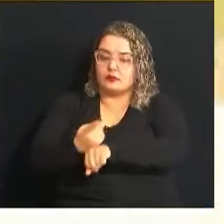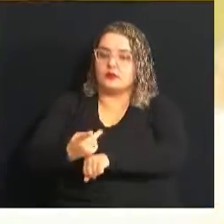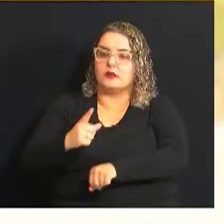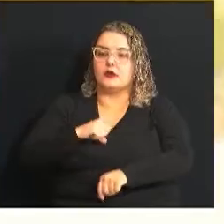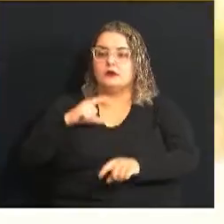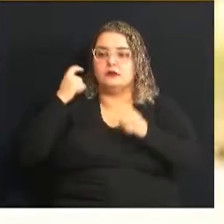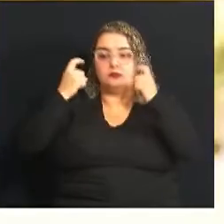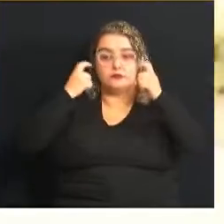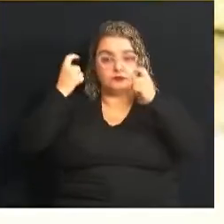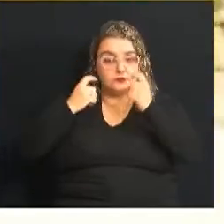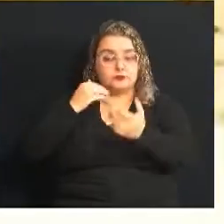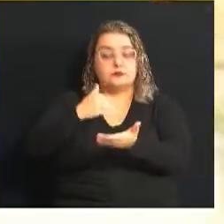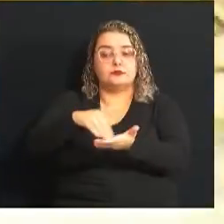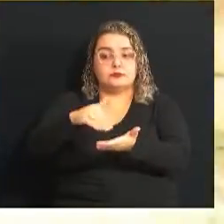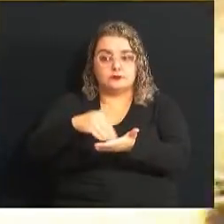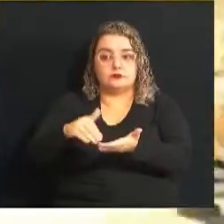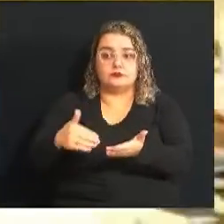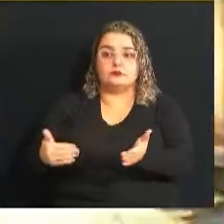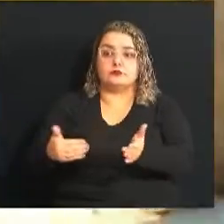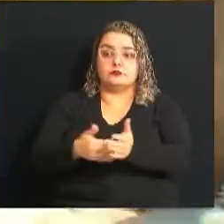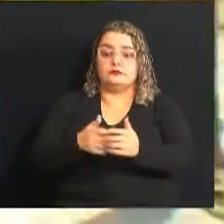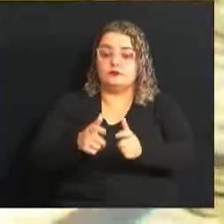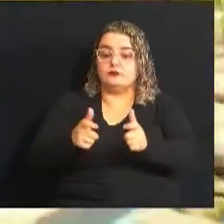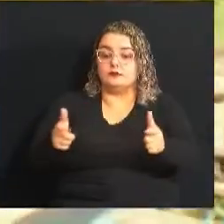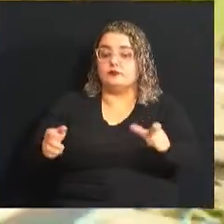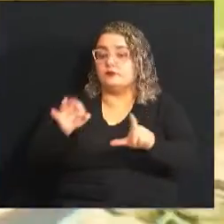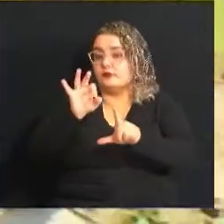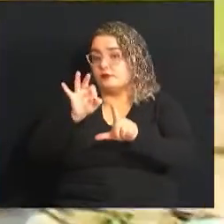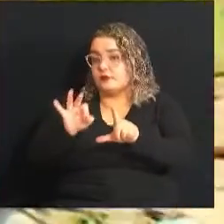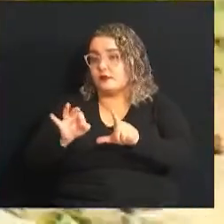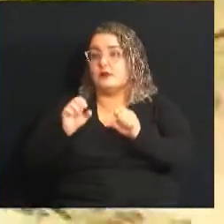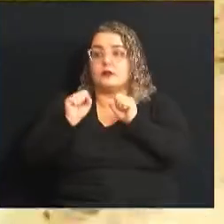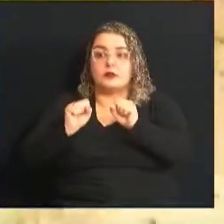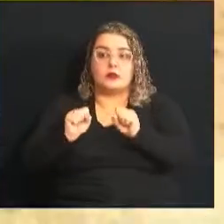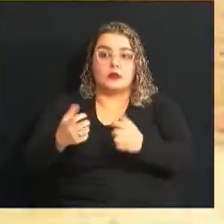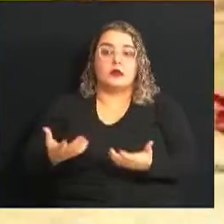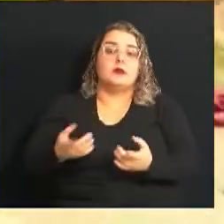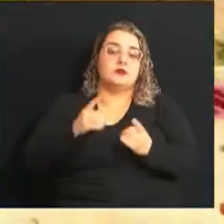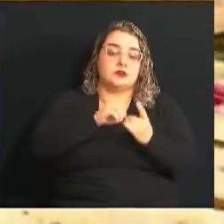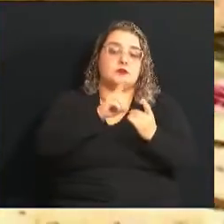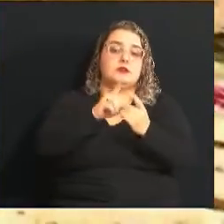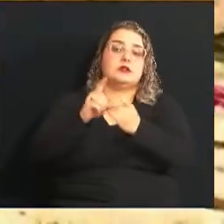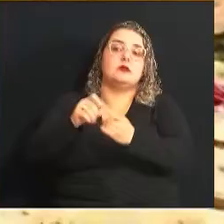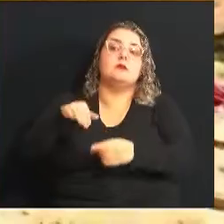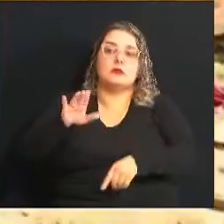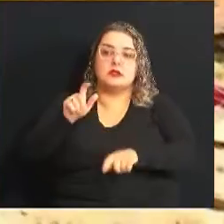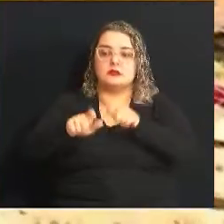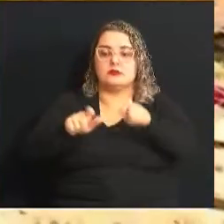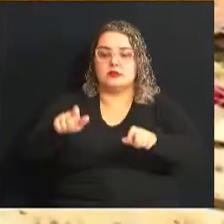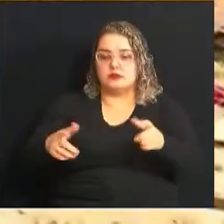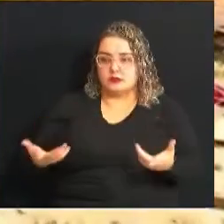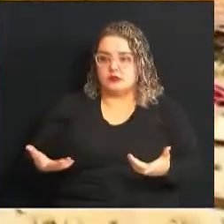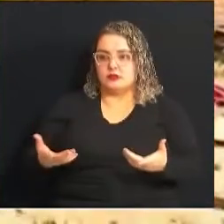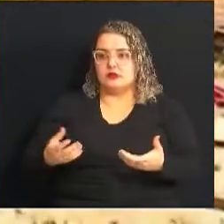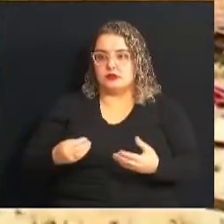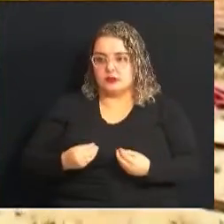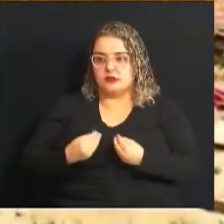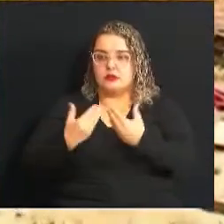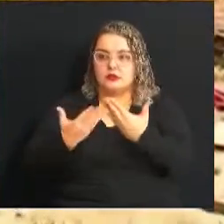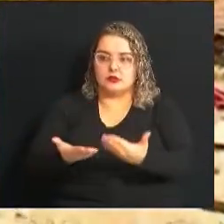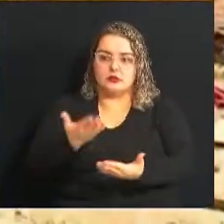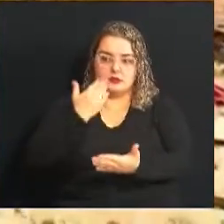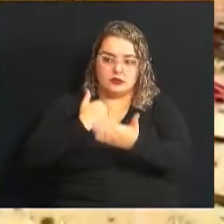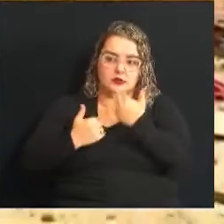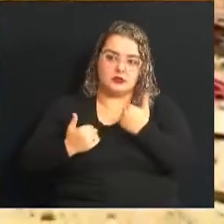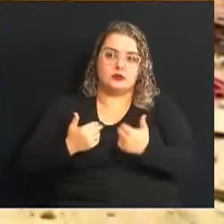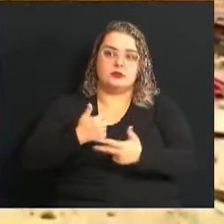preocupação da Secretaria até no aumento da cota, para que nós possamos atender mais pessoas e levar essa alimentação saudável